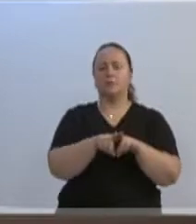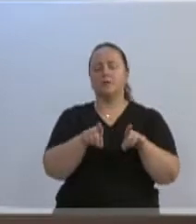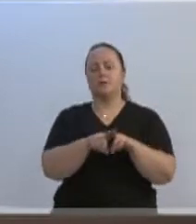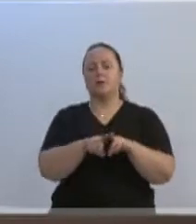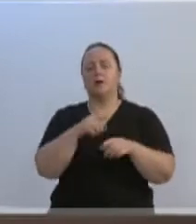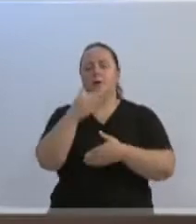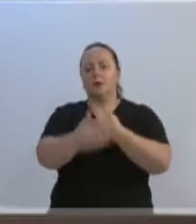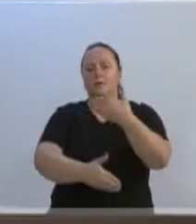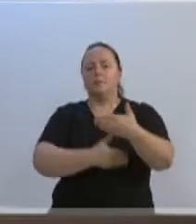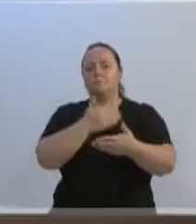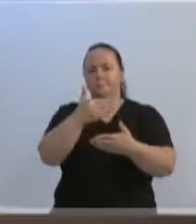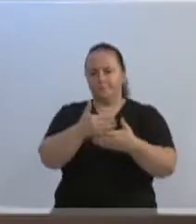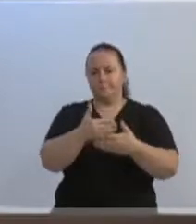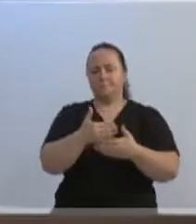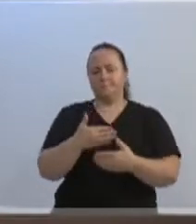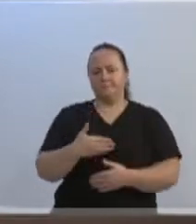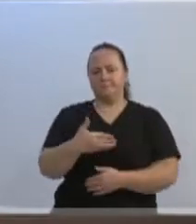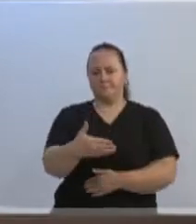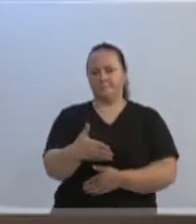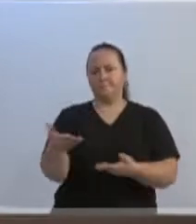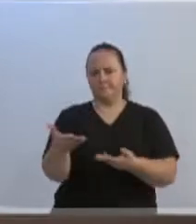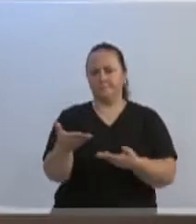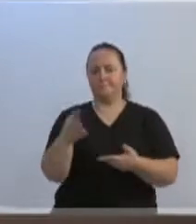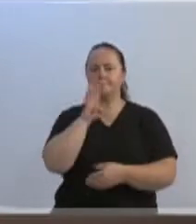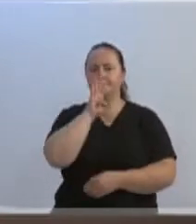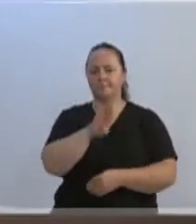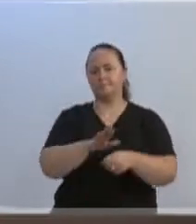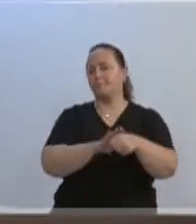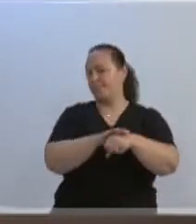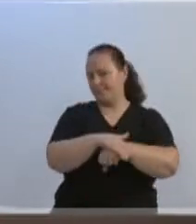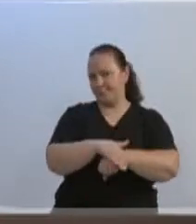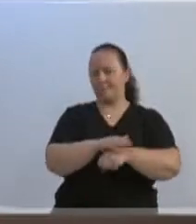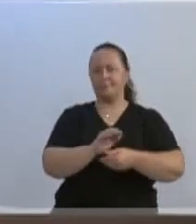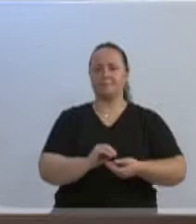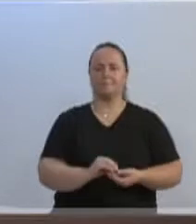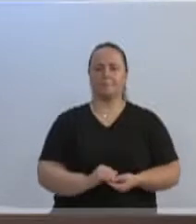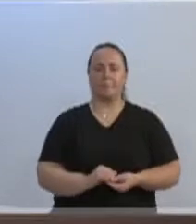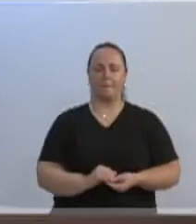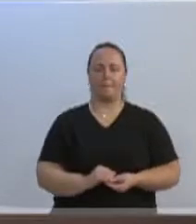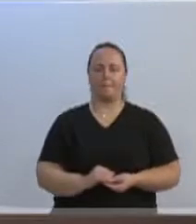uma extraordinária ainda na tarde ou noite de hoje